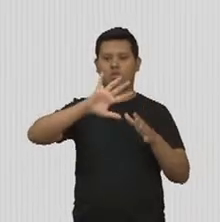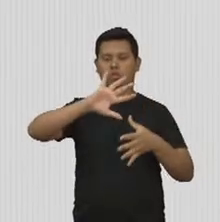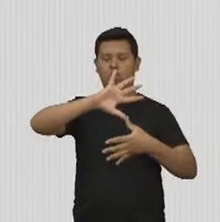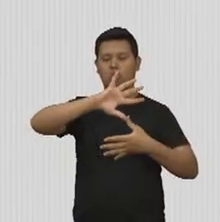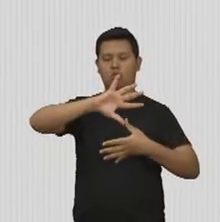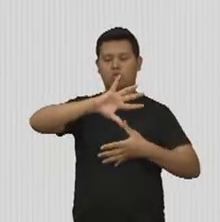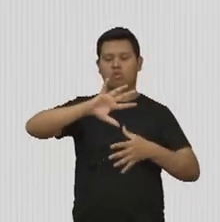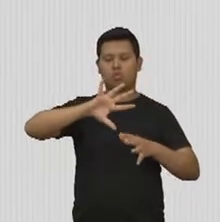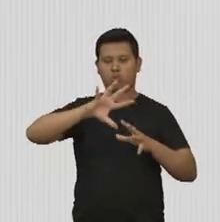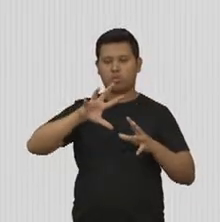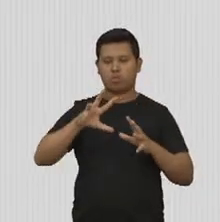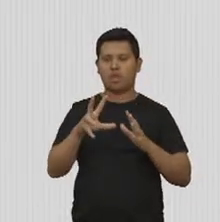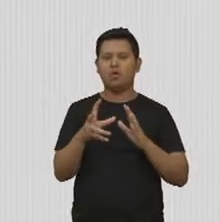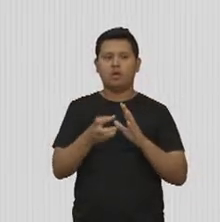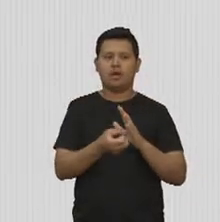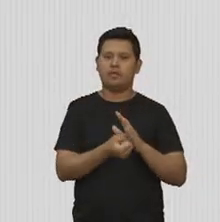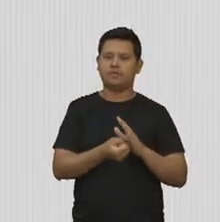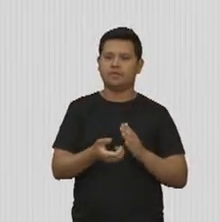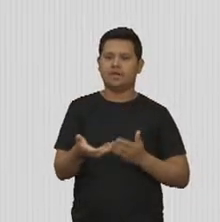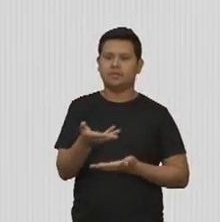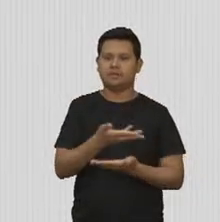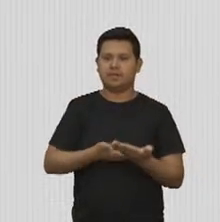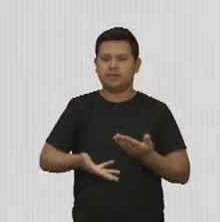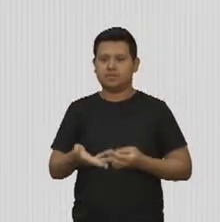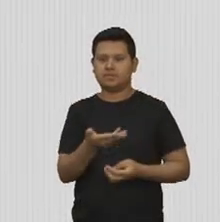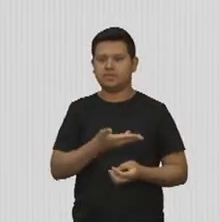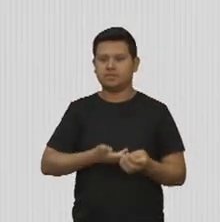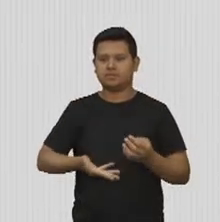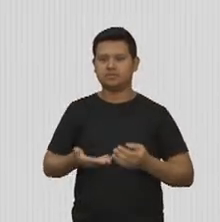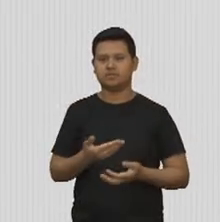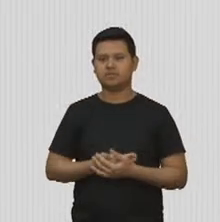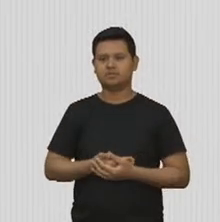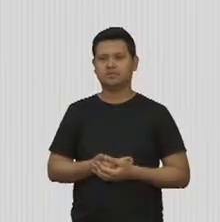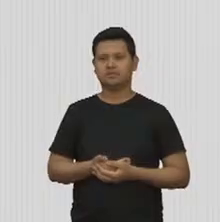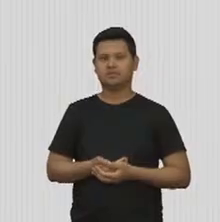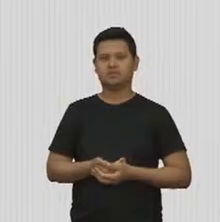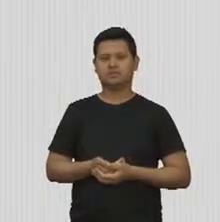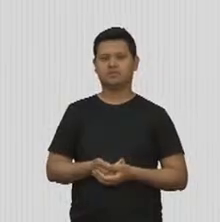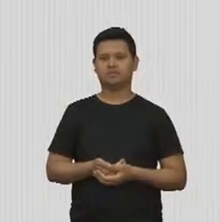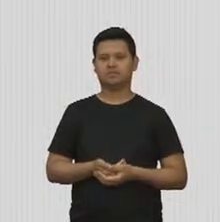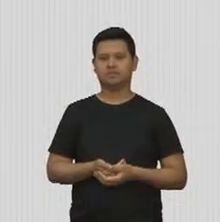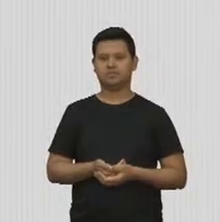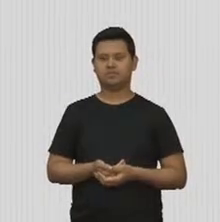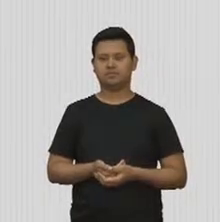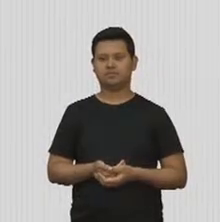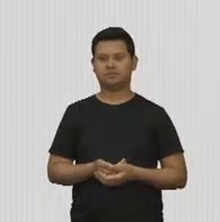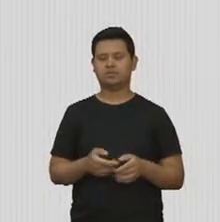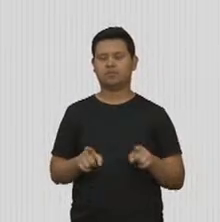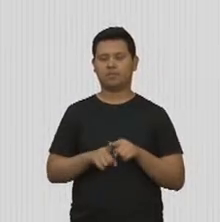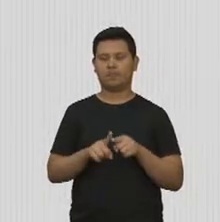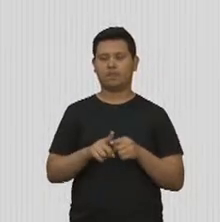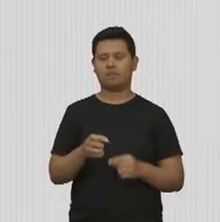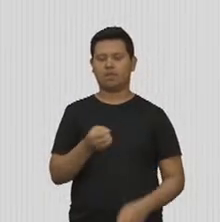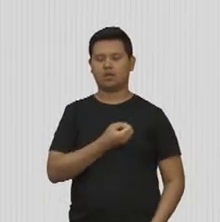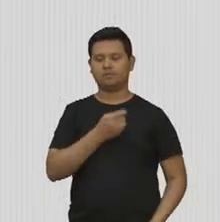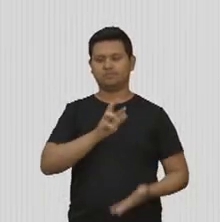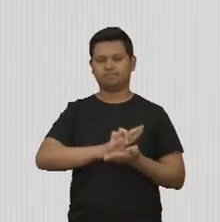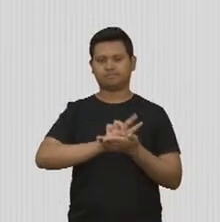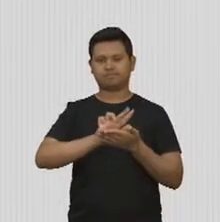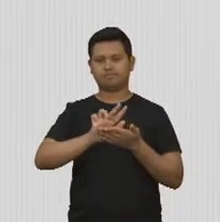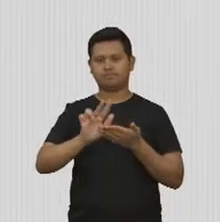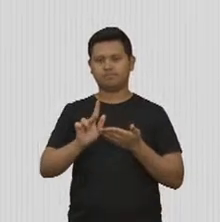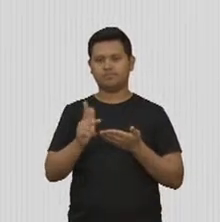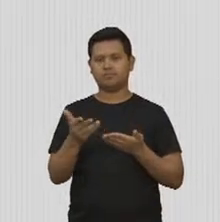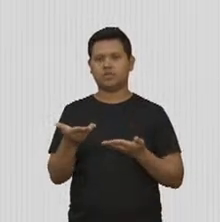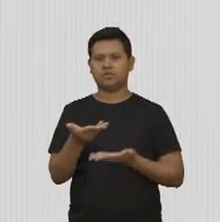semana, o meu gabinete ficou com o maior número de trabalhos realizados, maior número de indicações, maior número de requerimentos